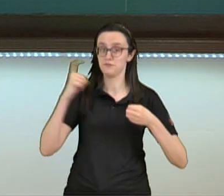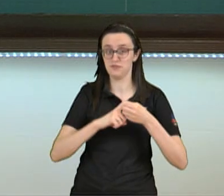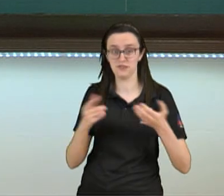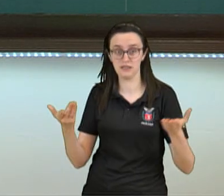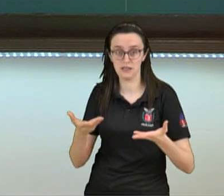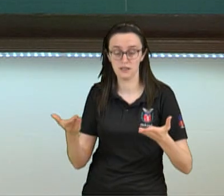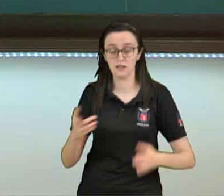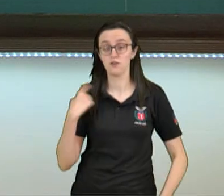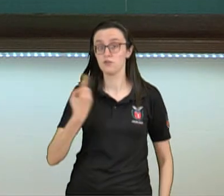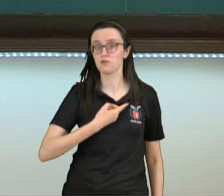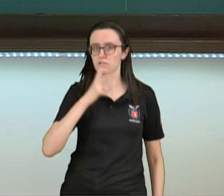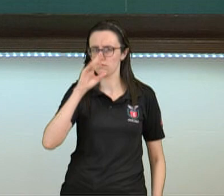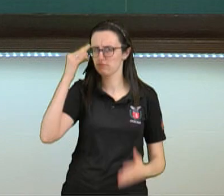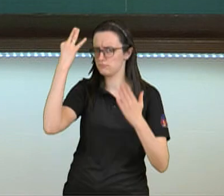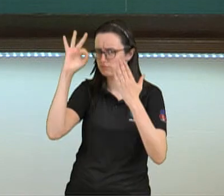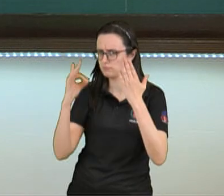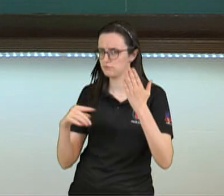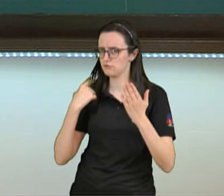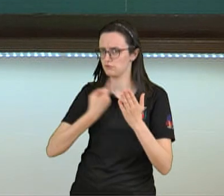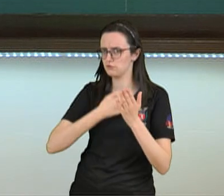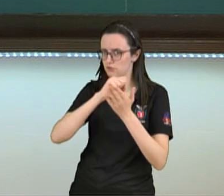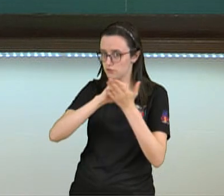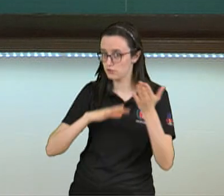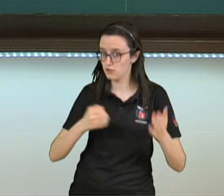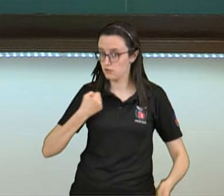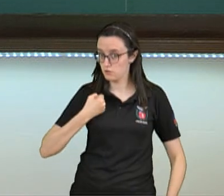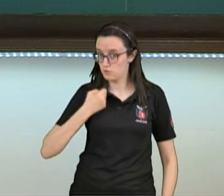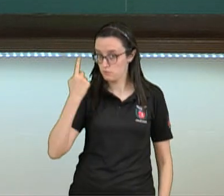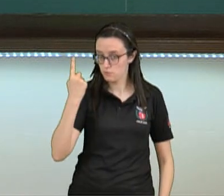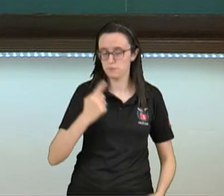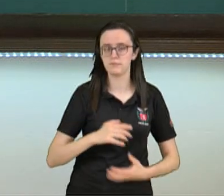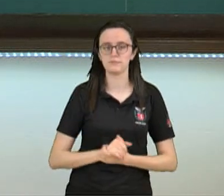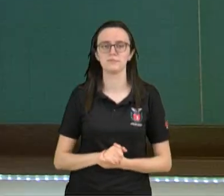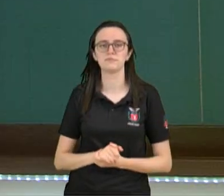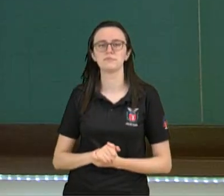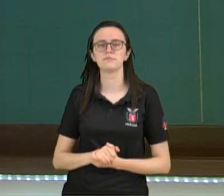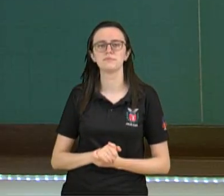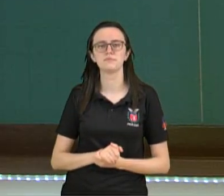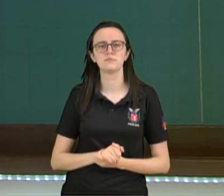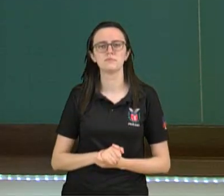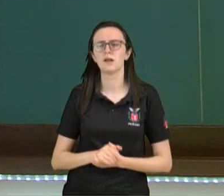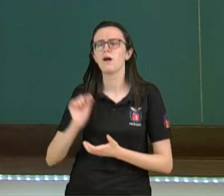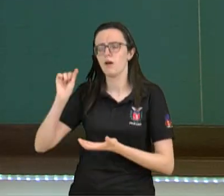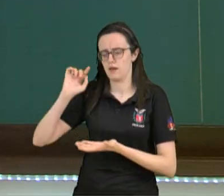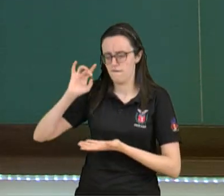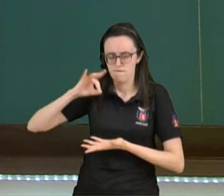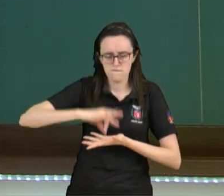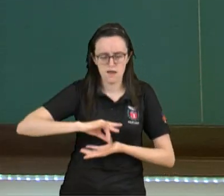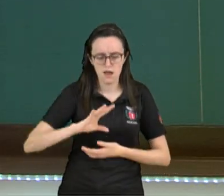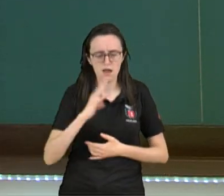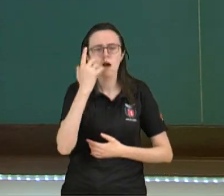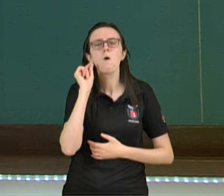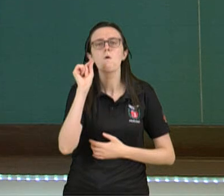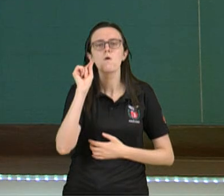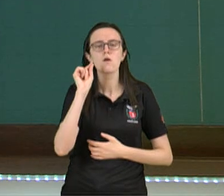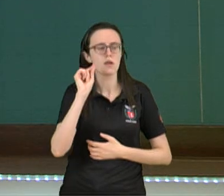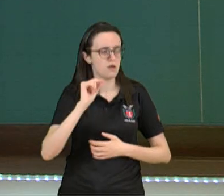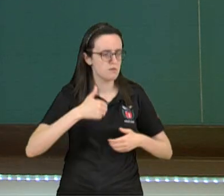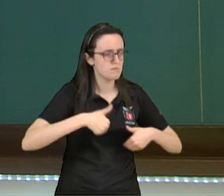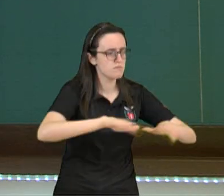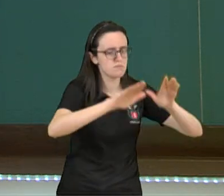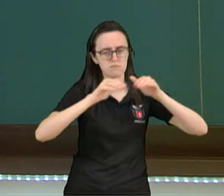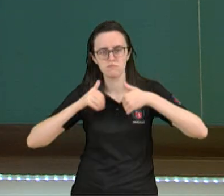Voltamos. Vamos fazer a correção da nossa atividade 1? Que fato motivou as manchetes